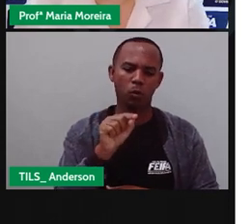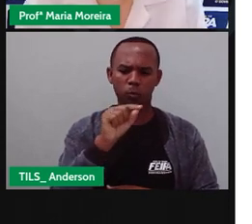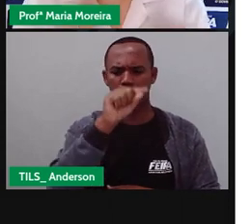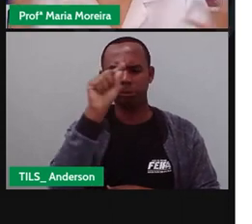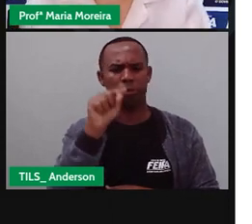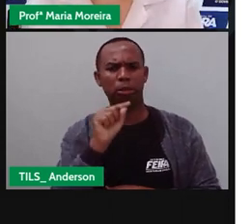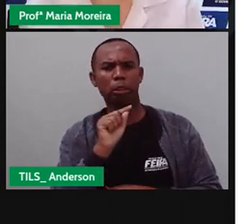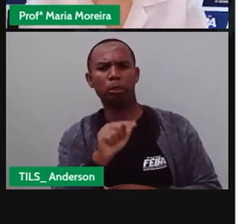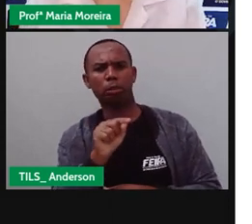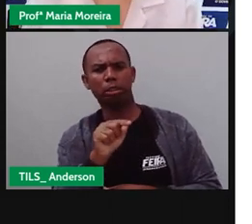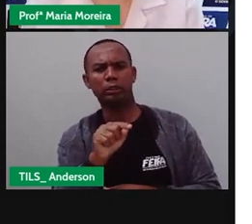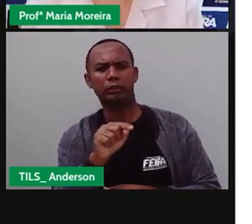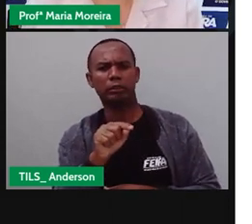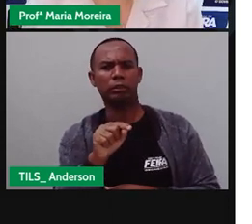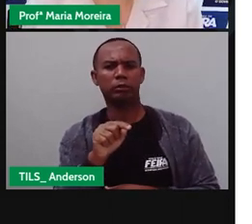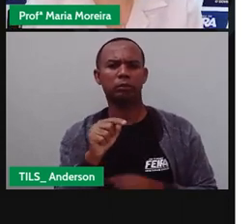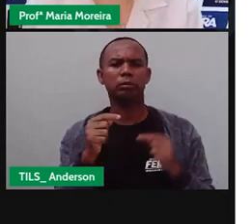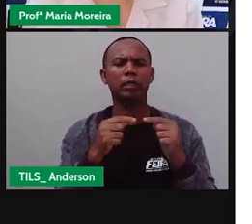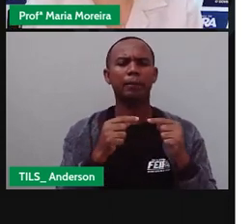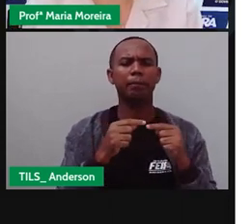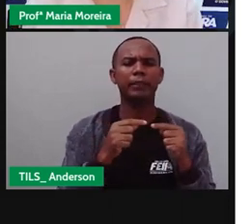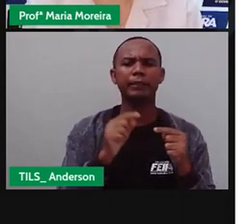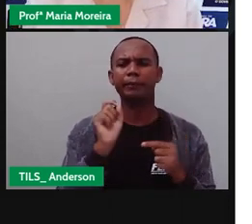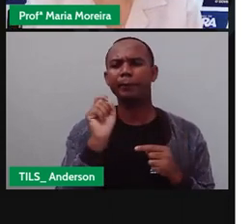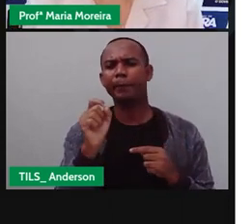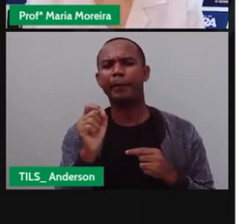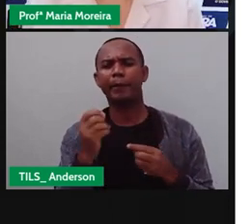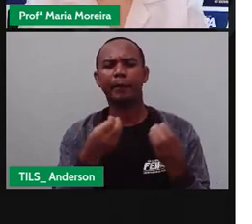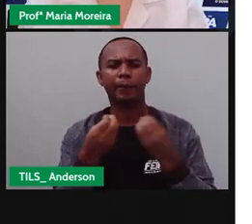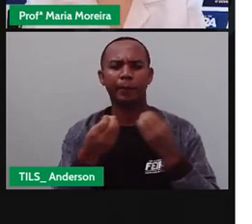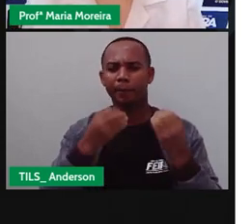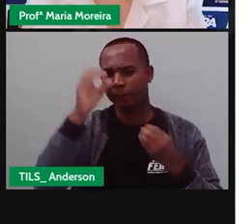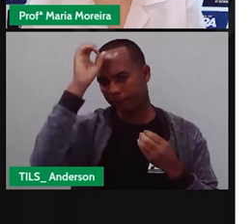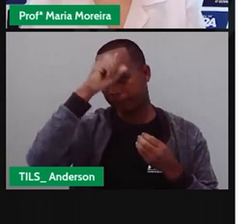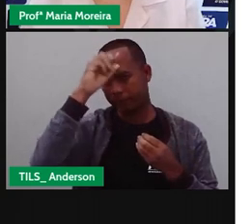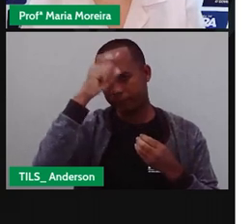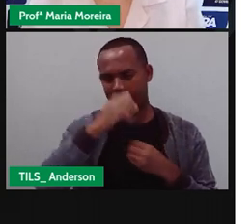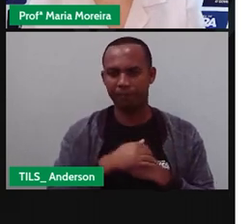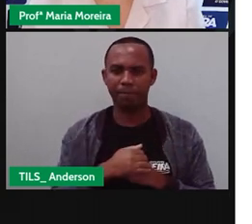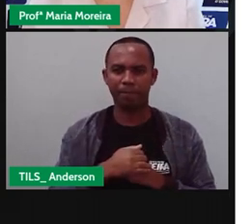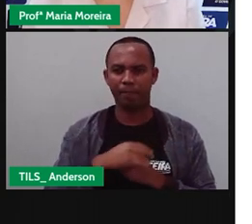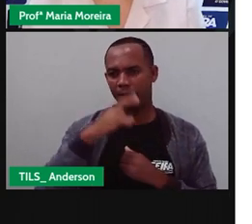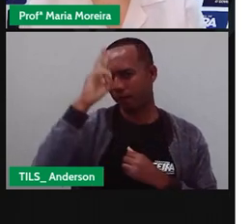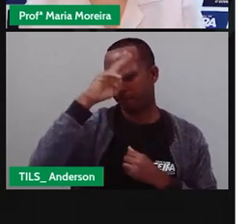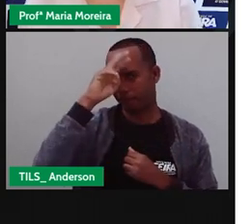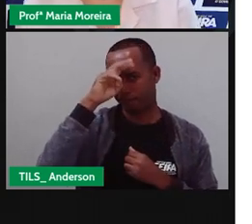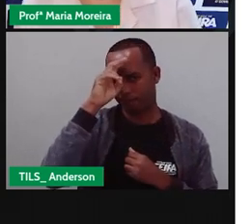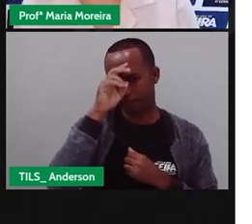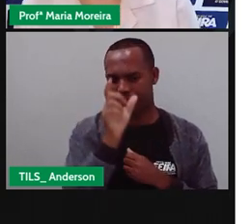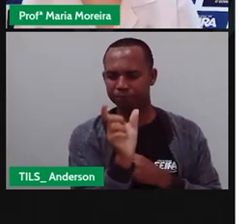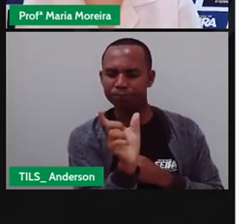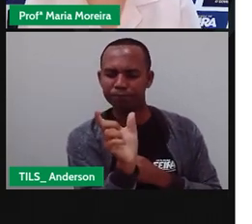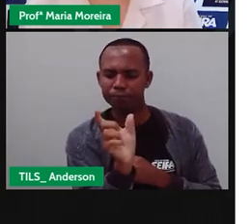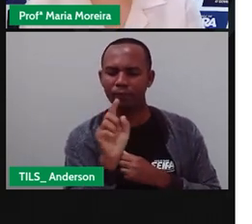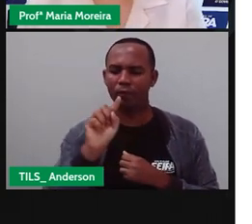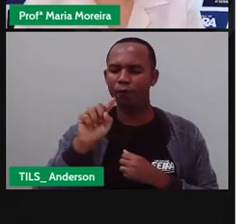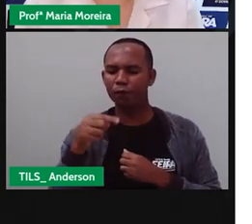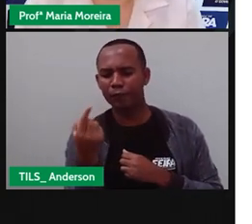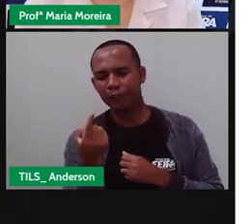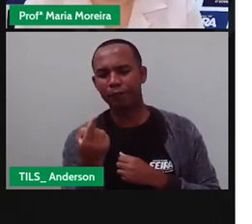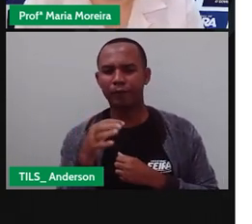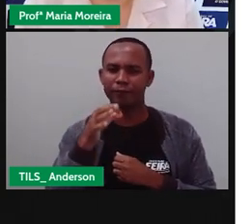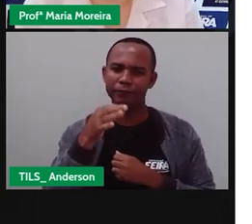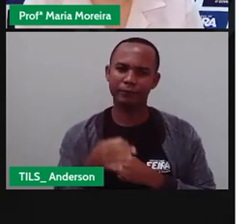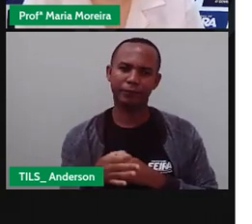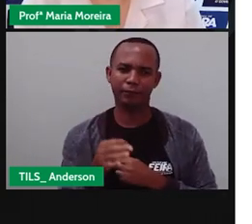gente teve uma aula inteira falando sobre pontuação. Você se lembra dos parágrafos, né? Das vírgulas, da ortografia